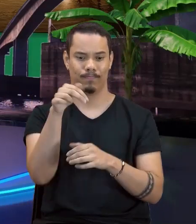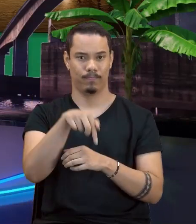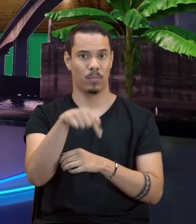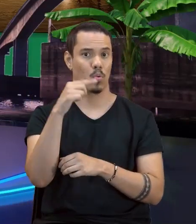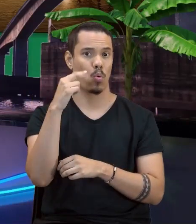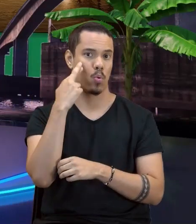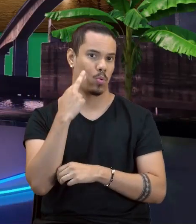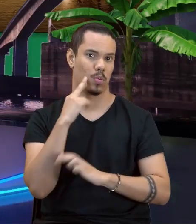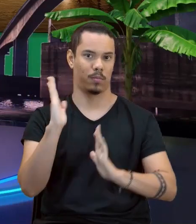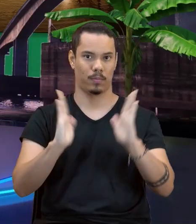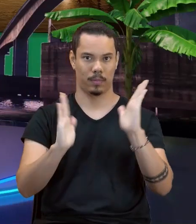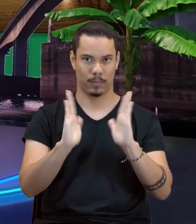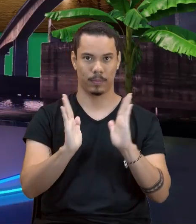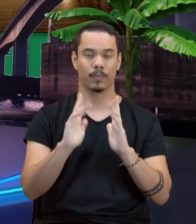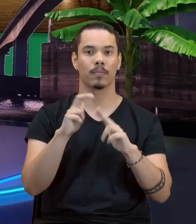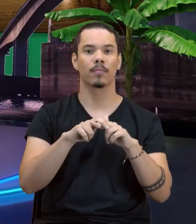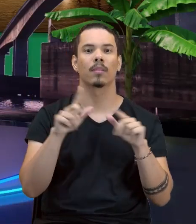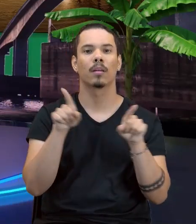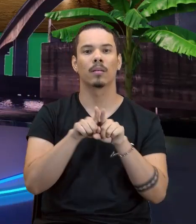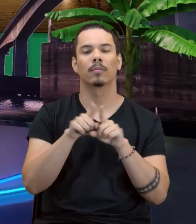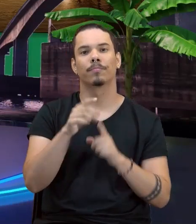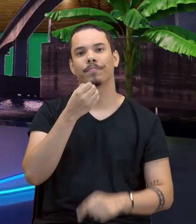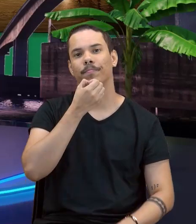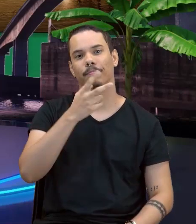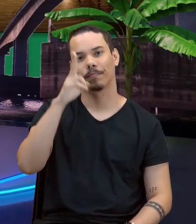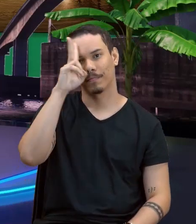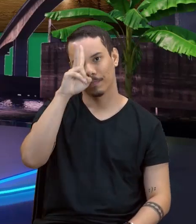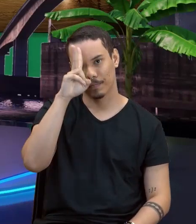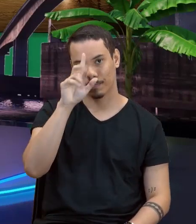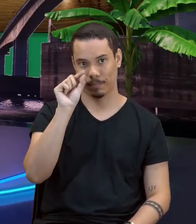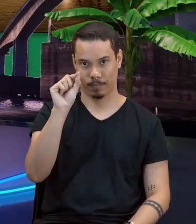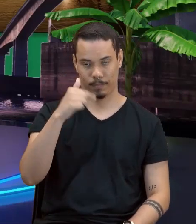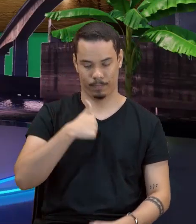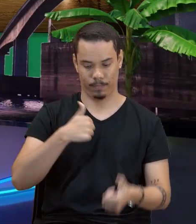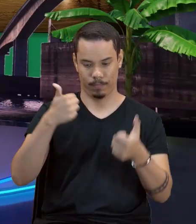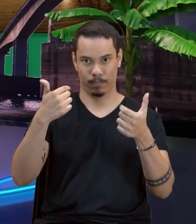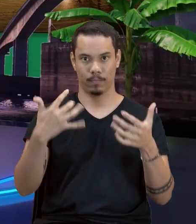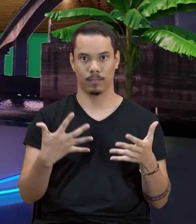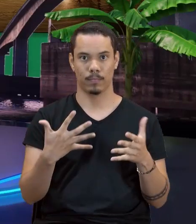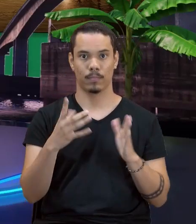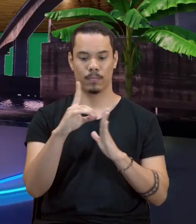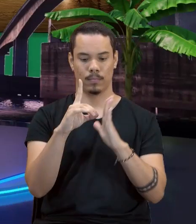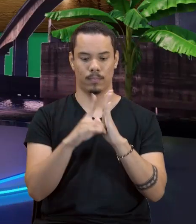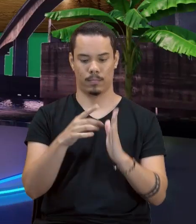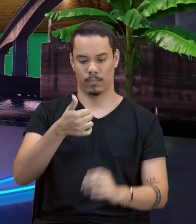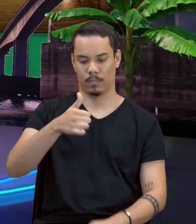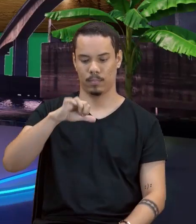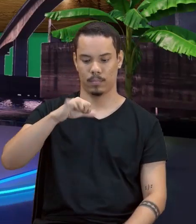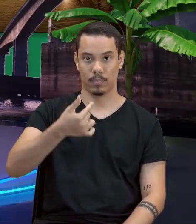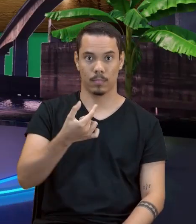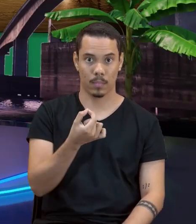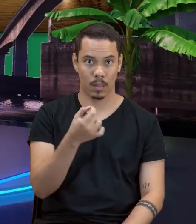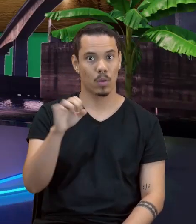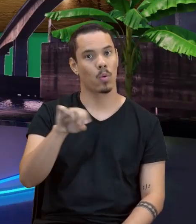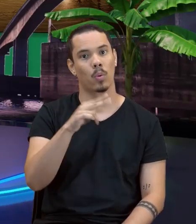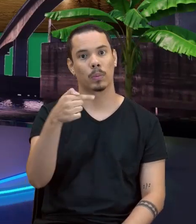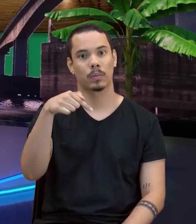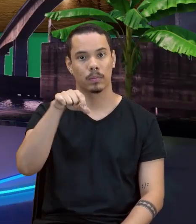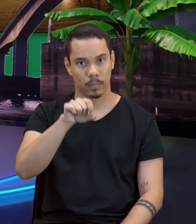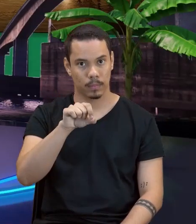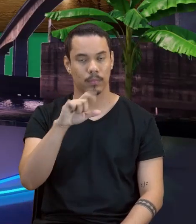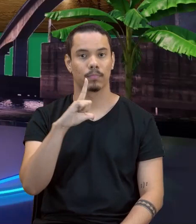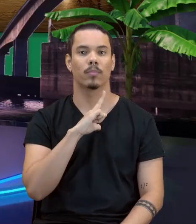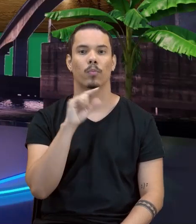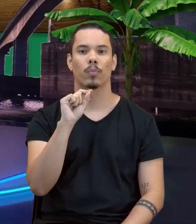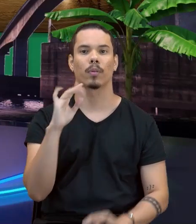Muito bem, galera. E vale lembrar, professor Jorge, que eu falei o seguinte, ó, década de 60, galera, década de 70, as